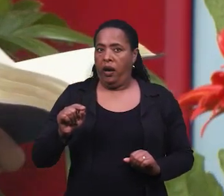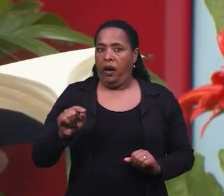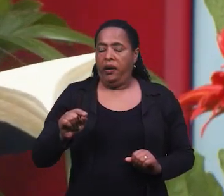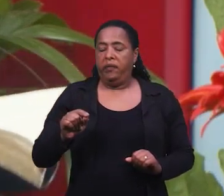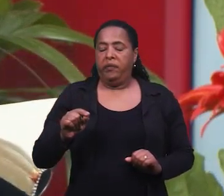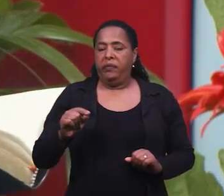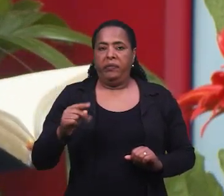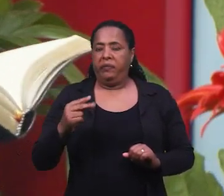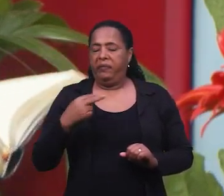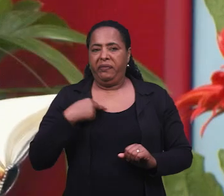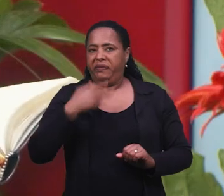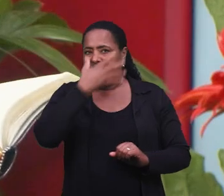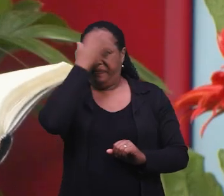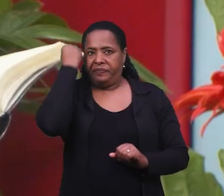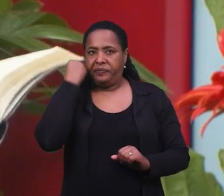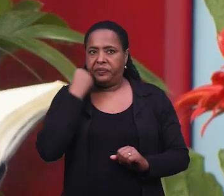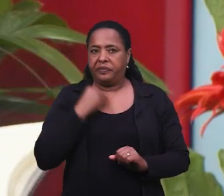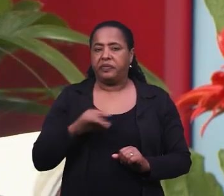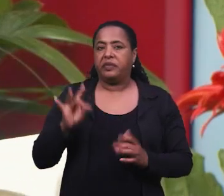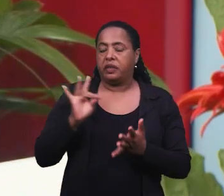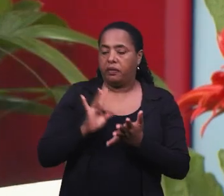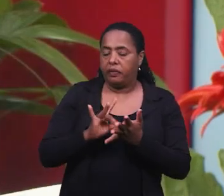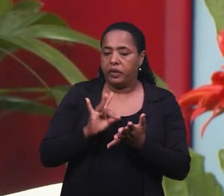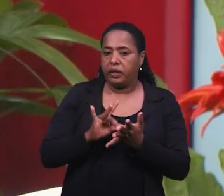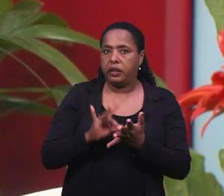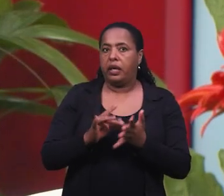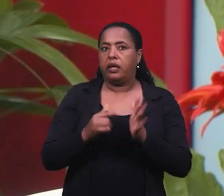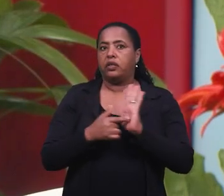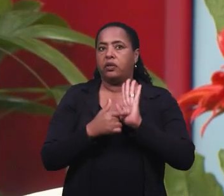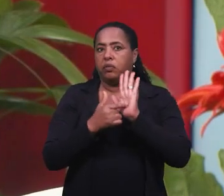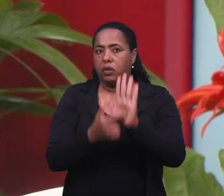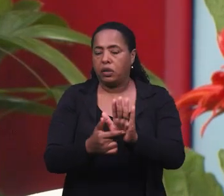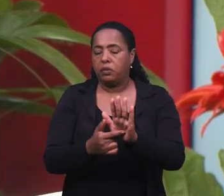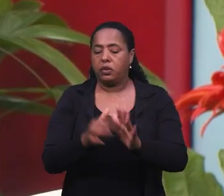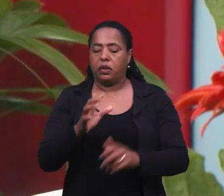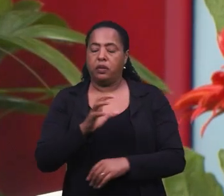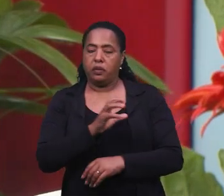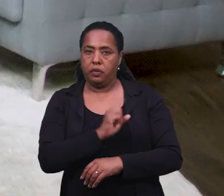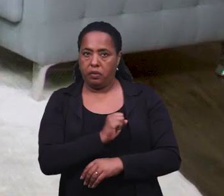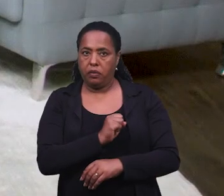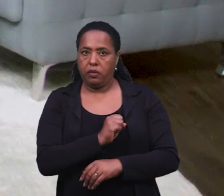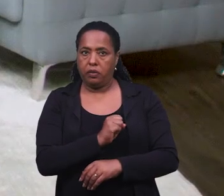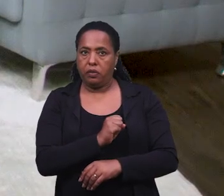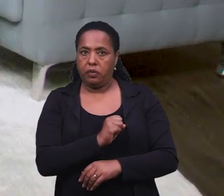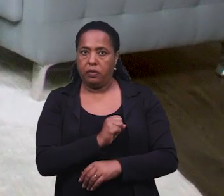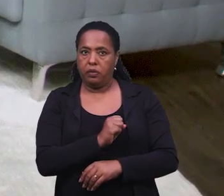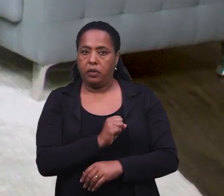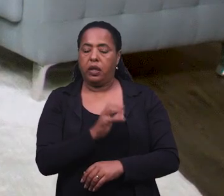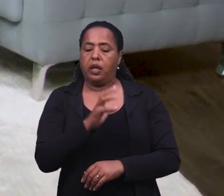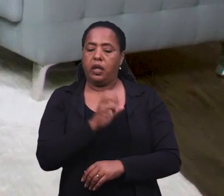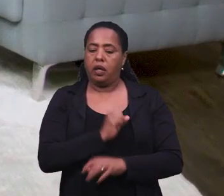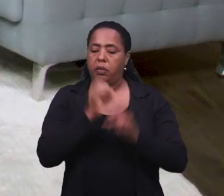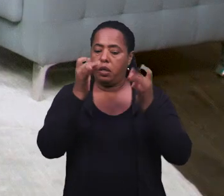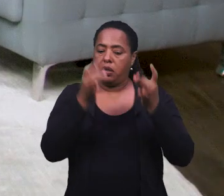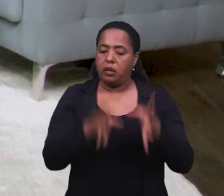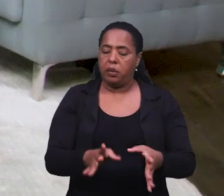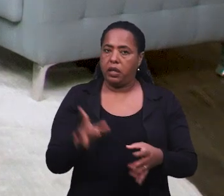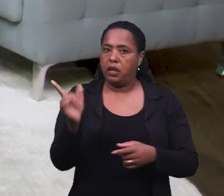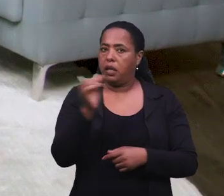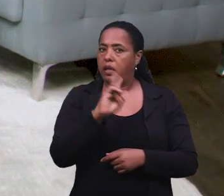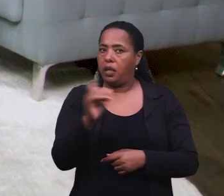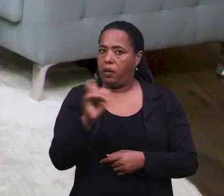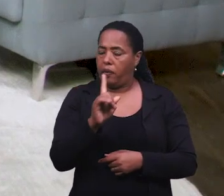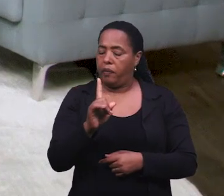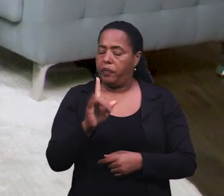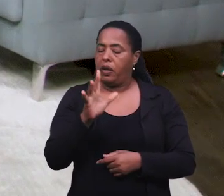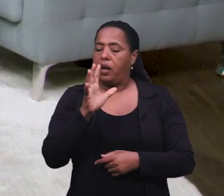se nós fomos um dia cuidados por eles também? E é isso, se nós um dia fomos cuidados, hoje é a nossa vez.